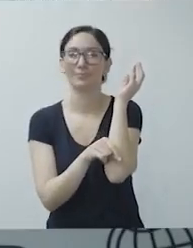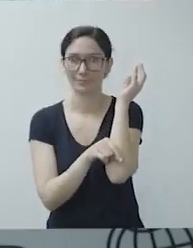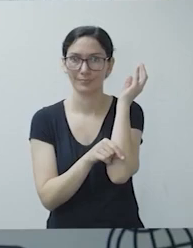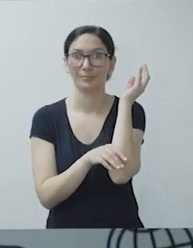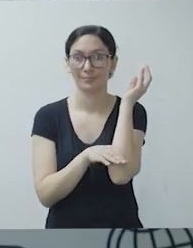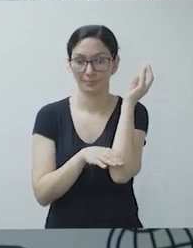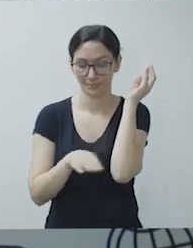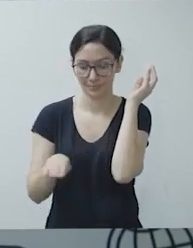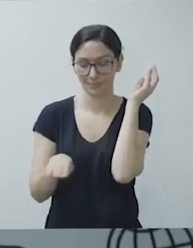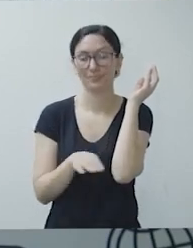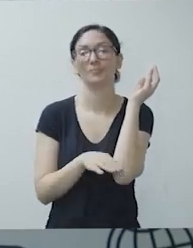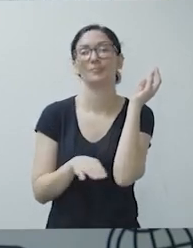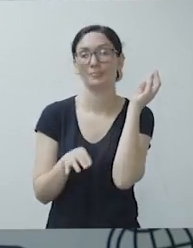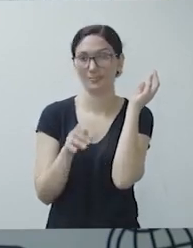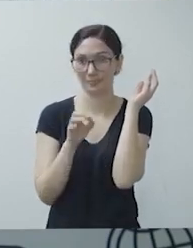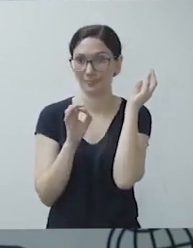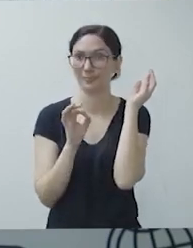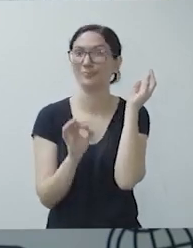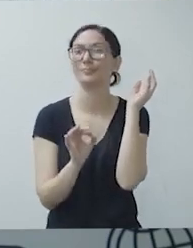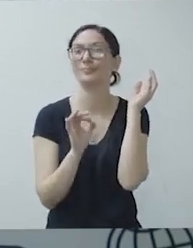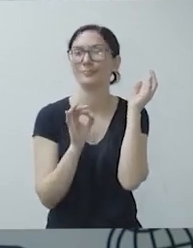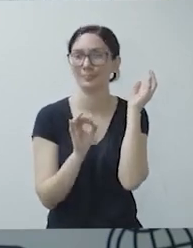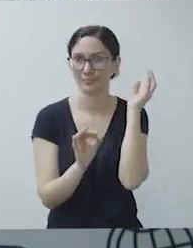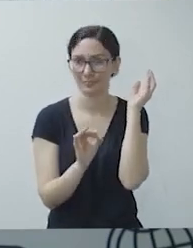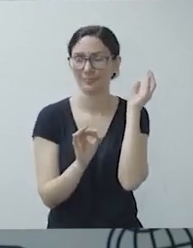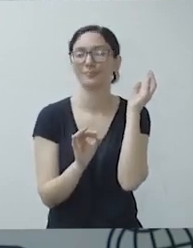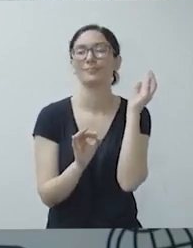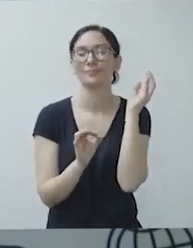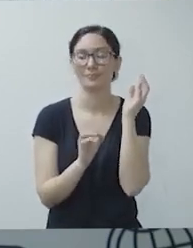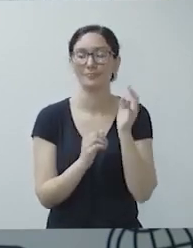que agora ele foi ficar